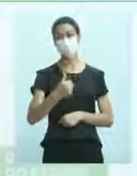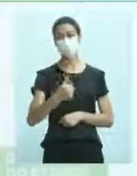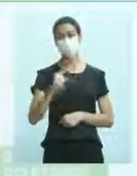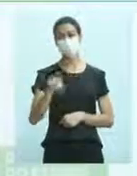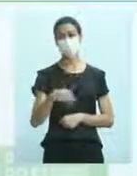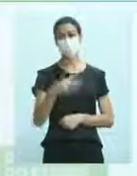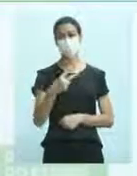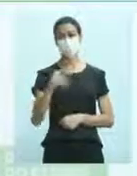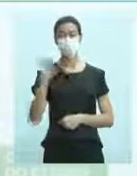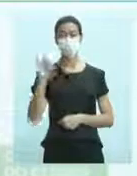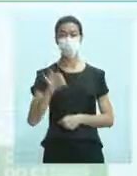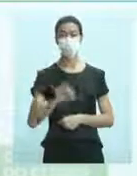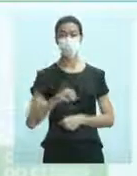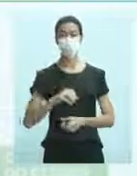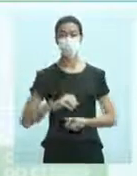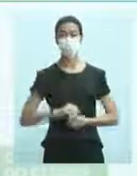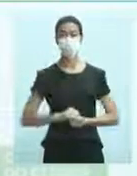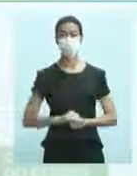cargos